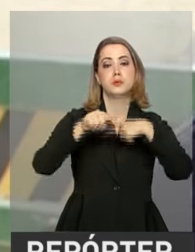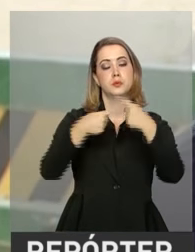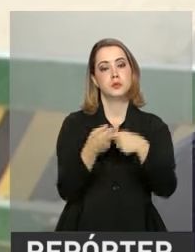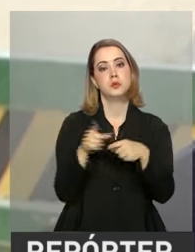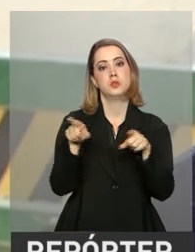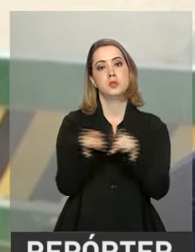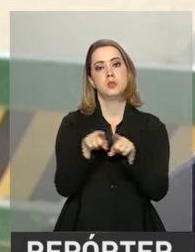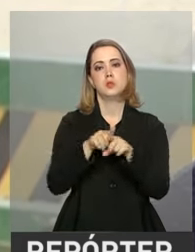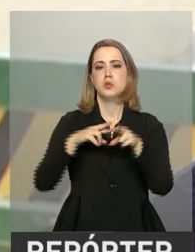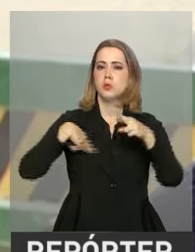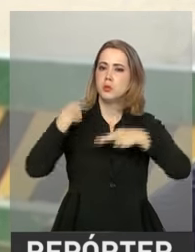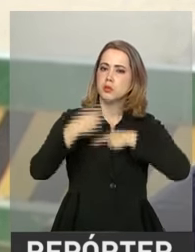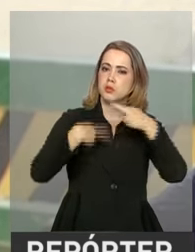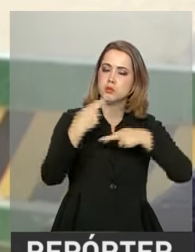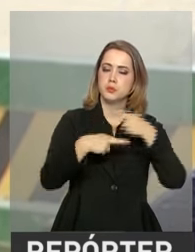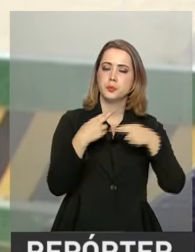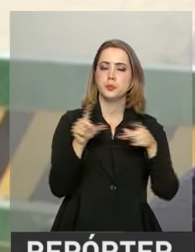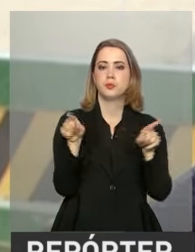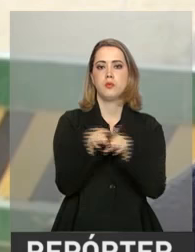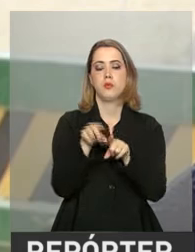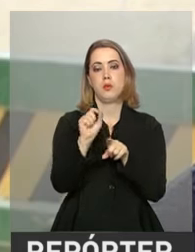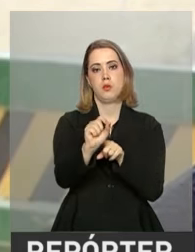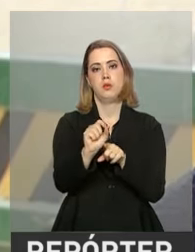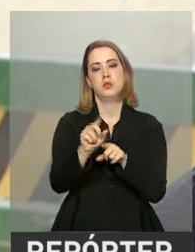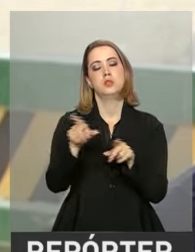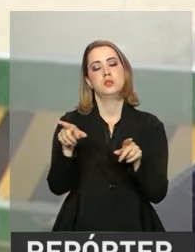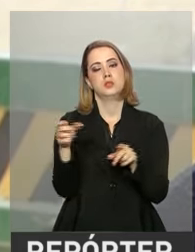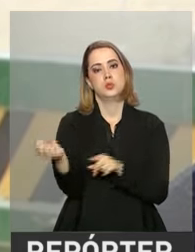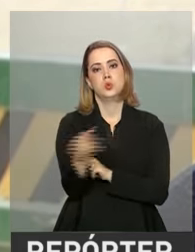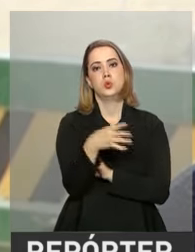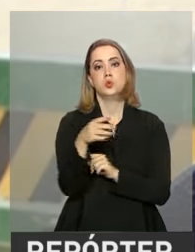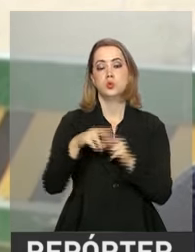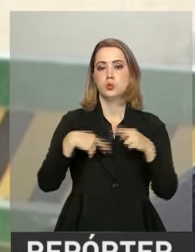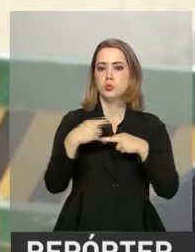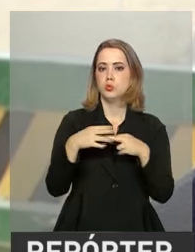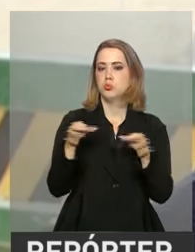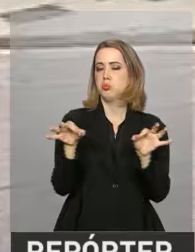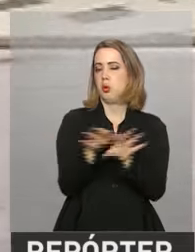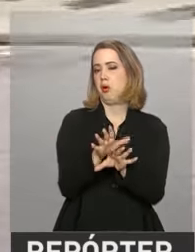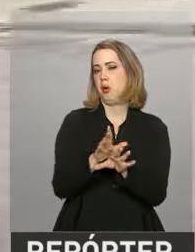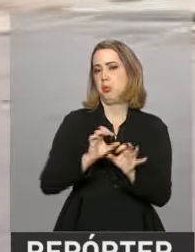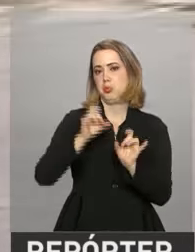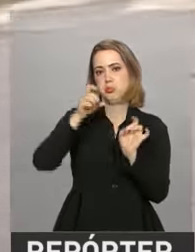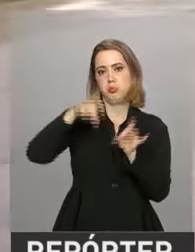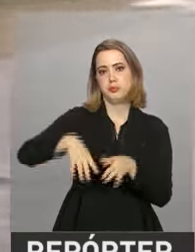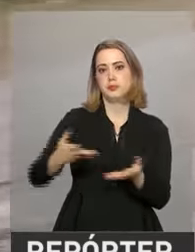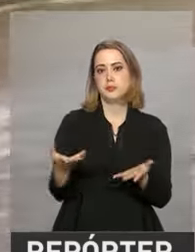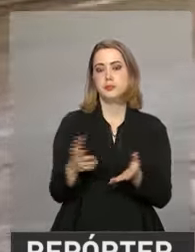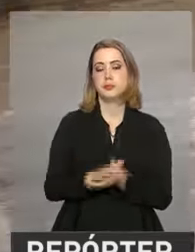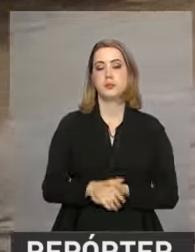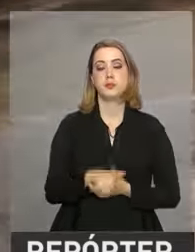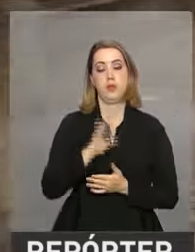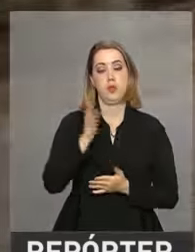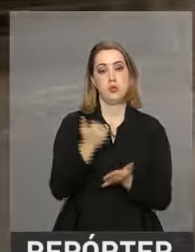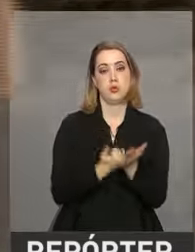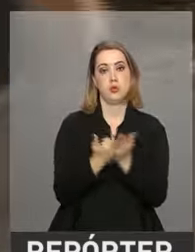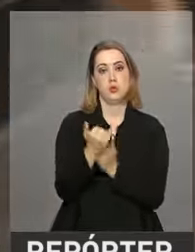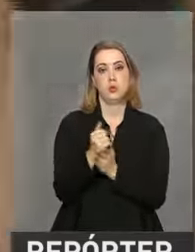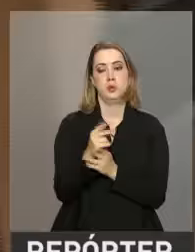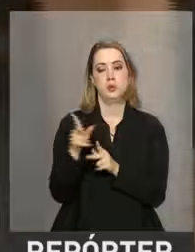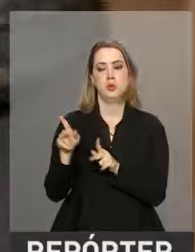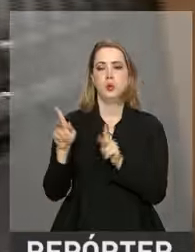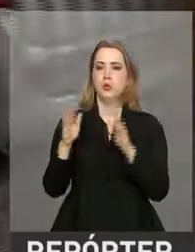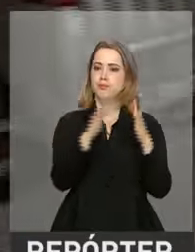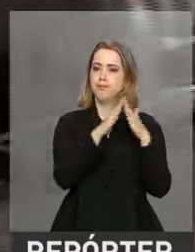Eles seguem para reciclanip onde os pneus serão reprocessados e serão destruídos completamente e também já começam as visitas